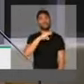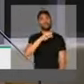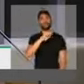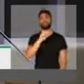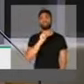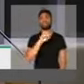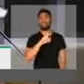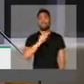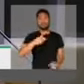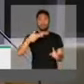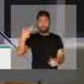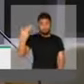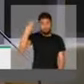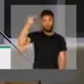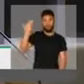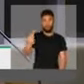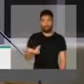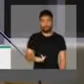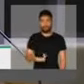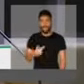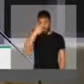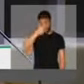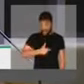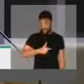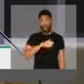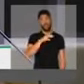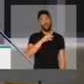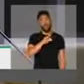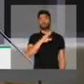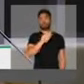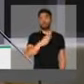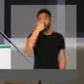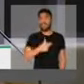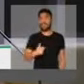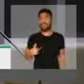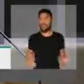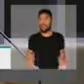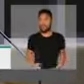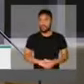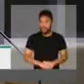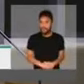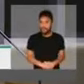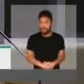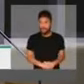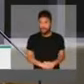cabeça eu tô aqui ministra só comunista eu quero saber